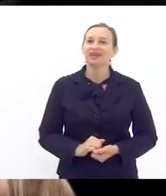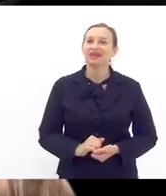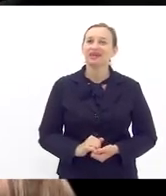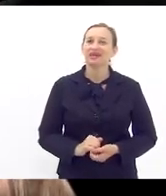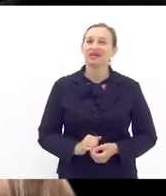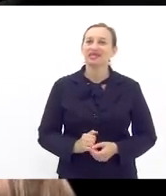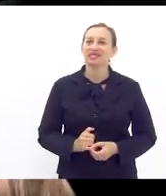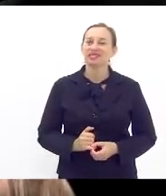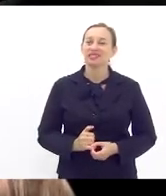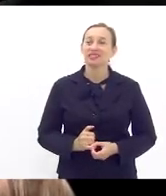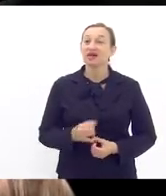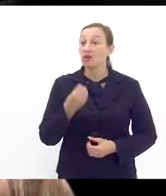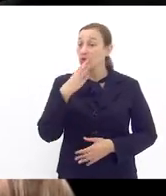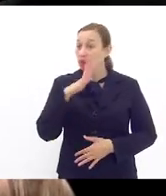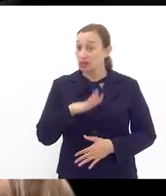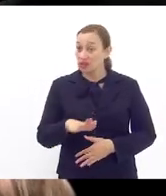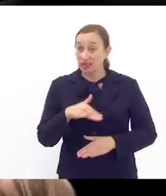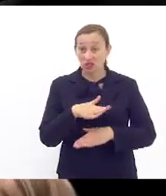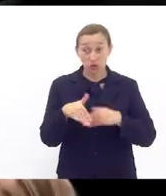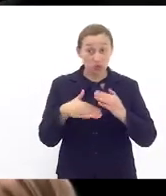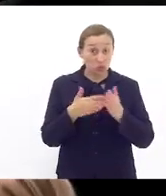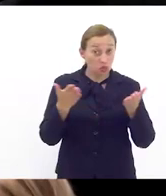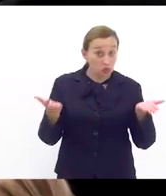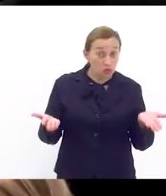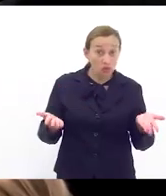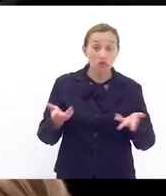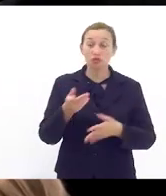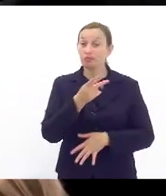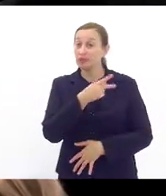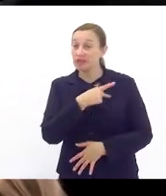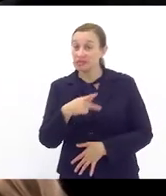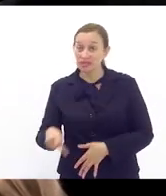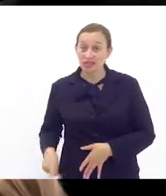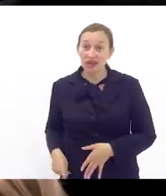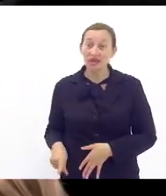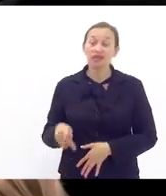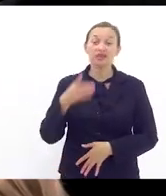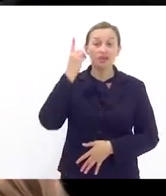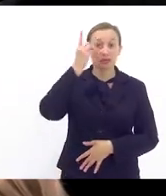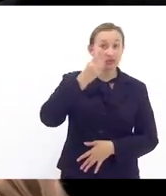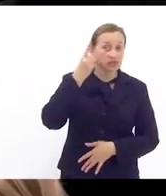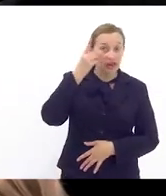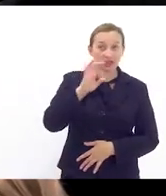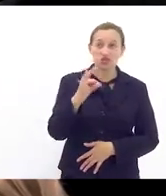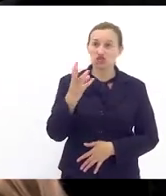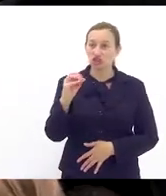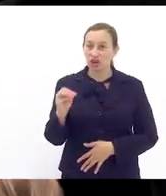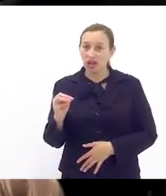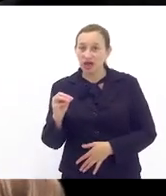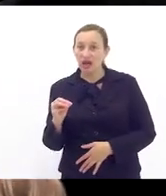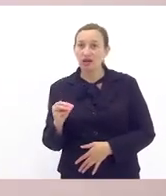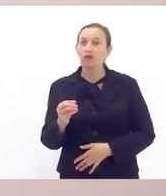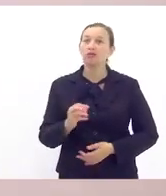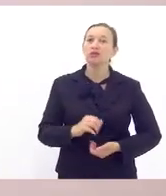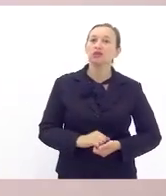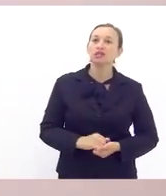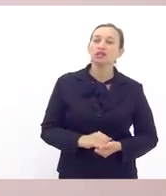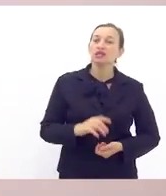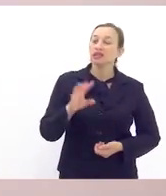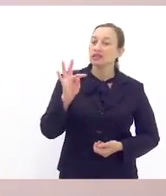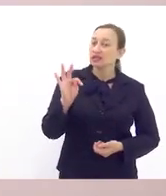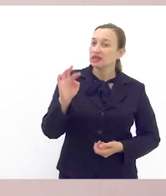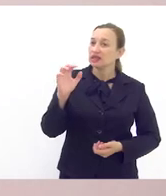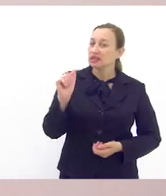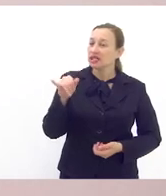Alô bom Boa tarde a todos boa tarde Presidente Deputado Thiago Rangel Boa tarde demais deputados Deputado Tandy